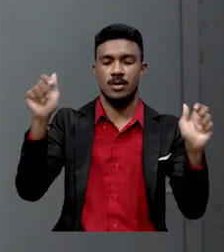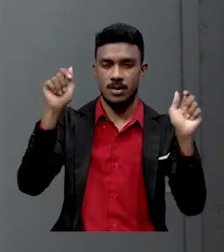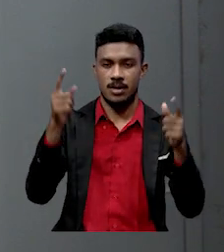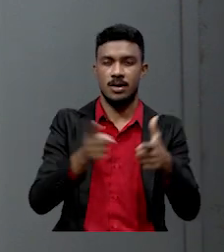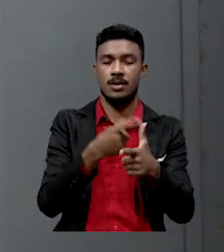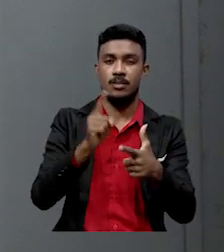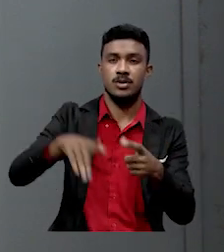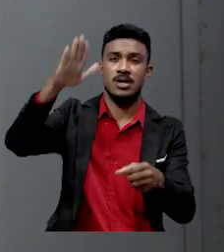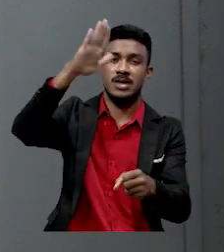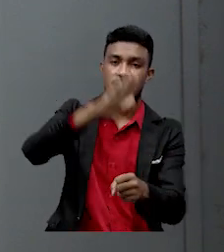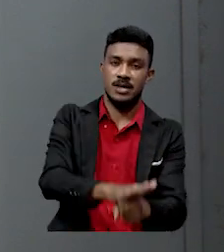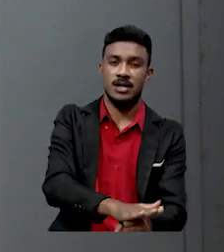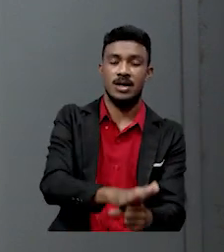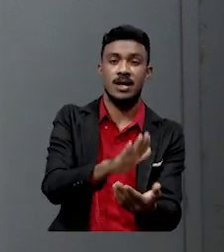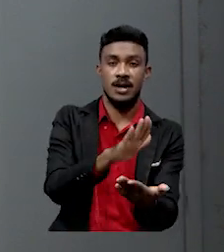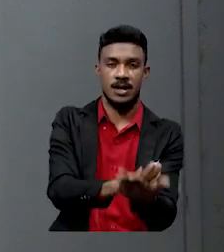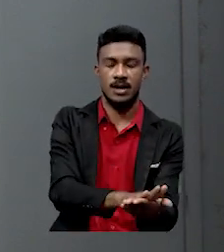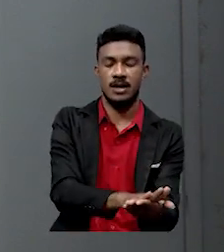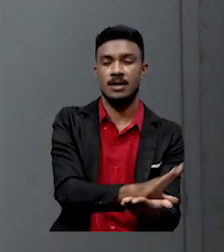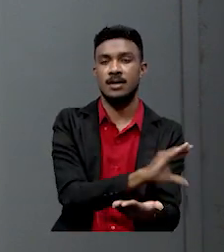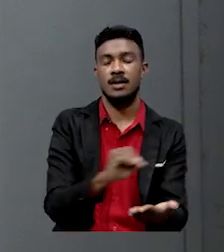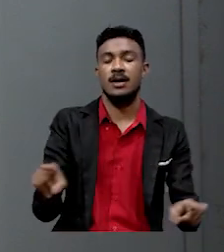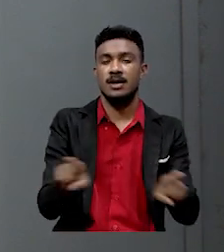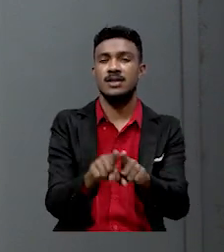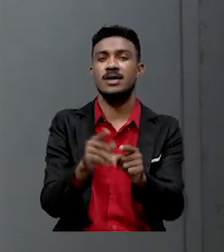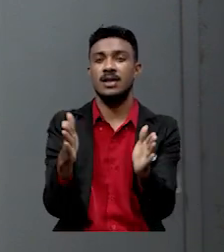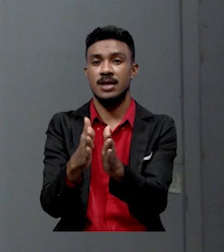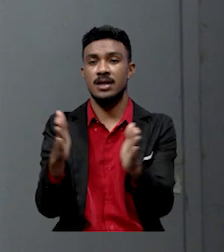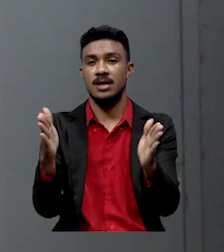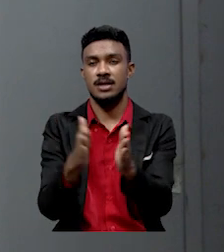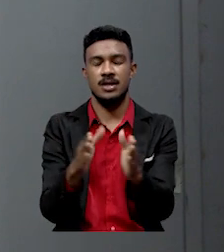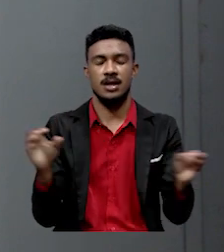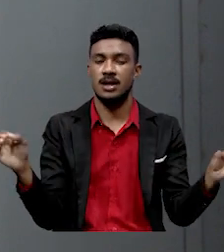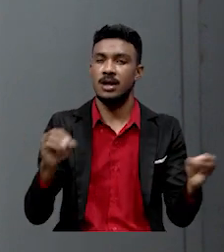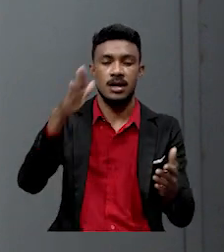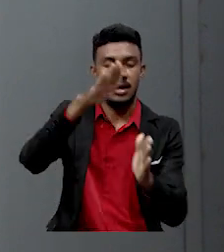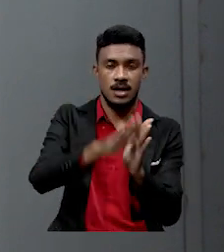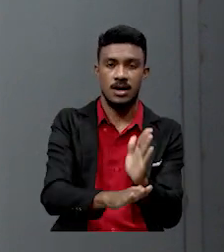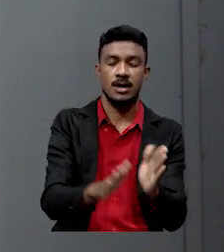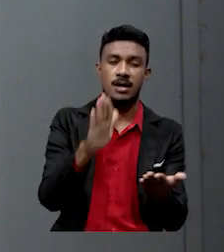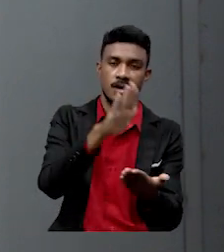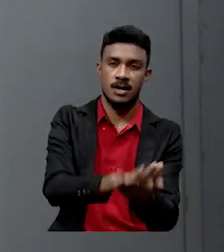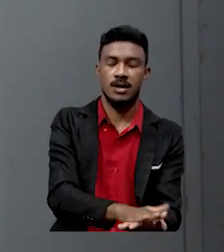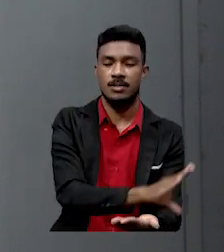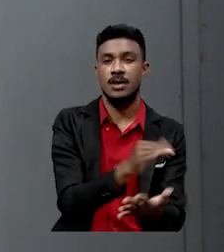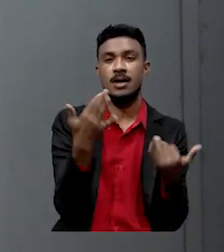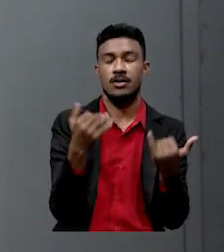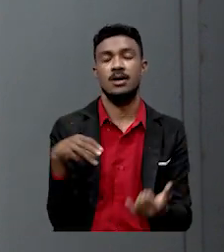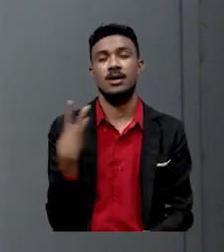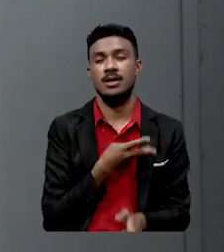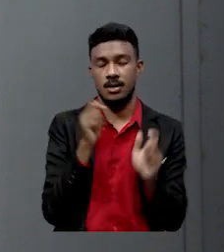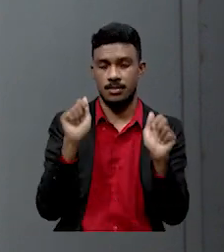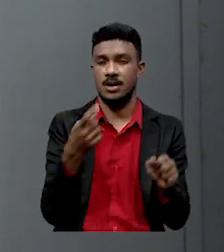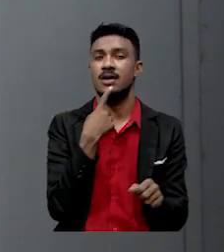kata hantas nene kareta sirabe kiki serne nene tula la hanehan tula tonela da ida rua de mezagor ite bel yang kata bel tonela